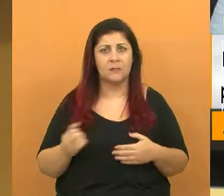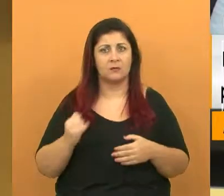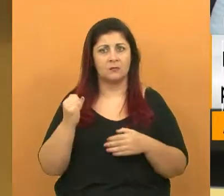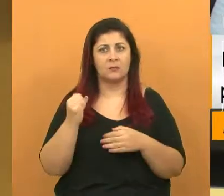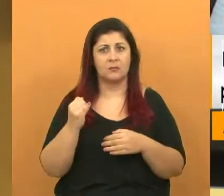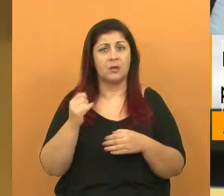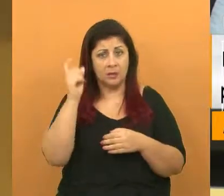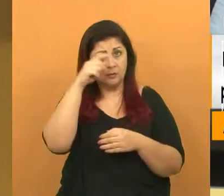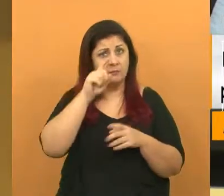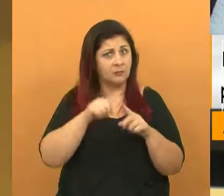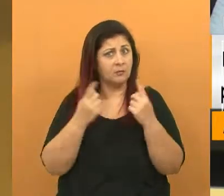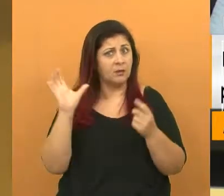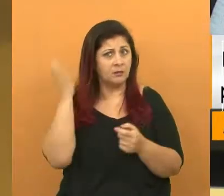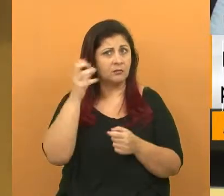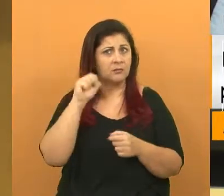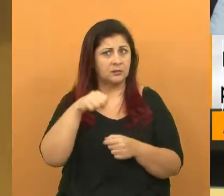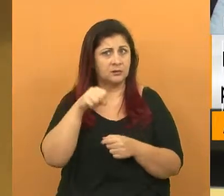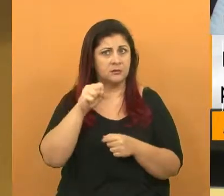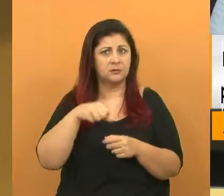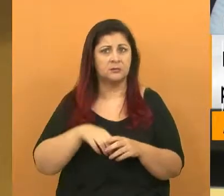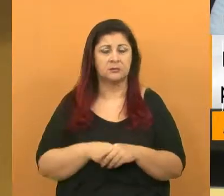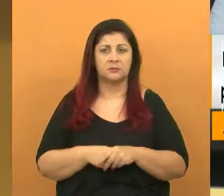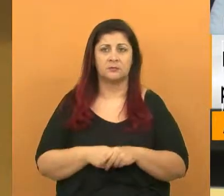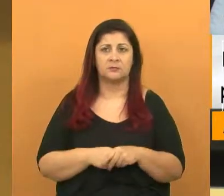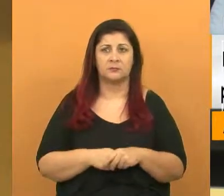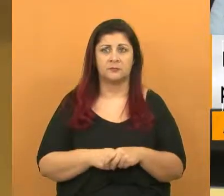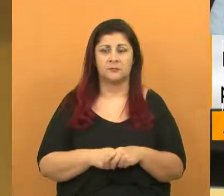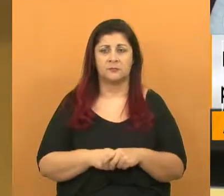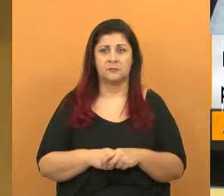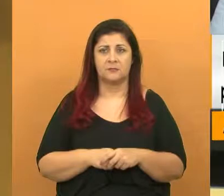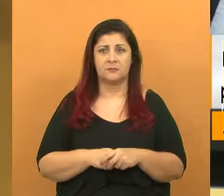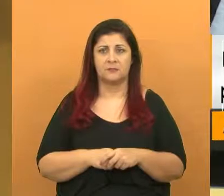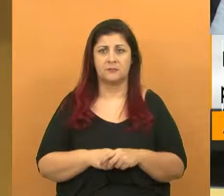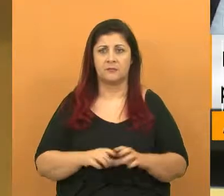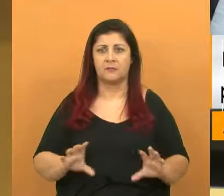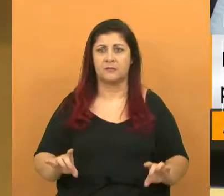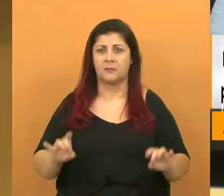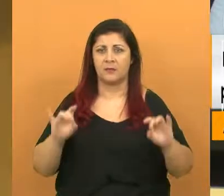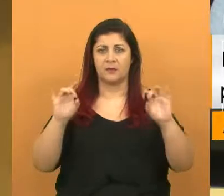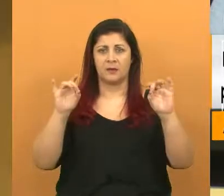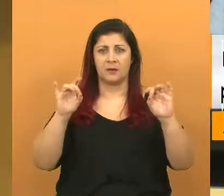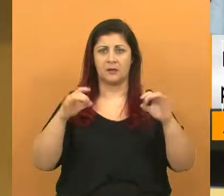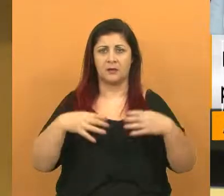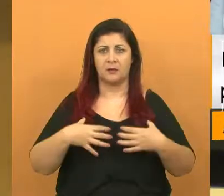raro. Mas, não, mas pode acontecer sim o câncer de mama no homem,